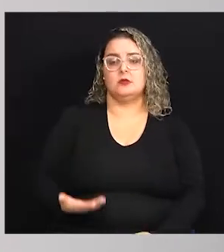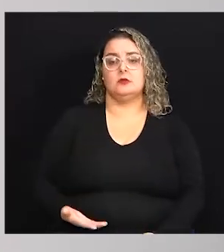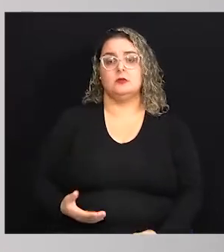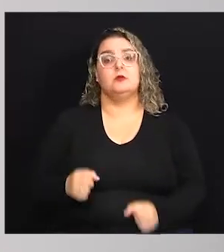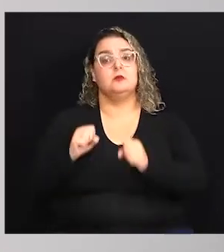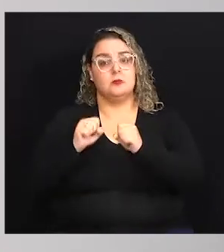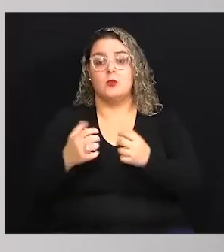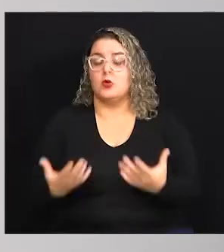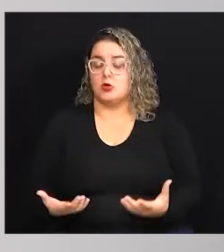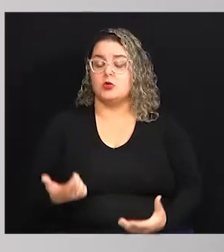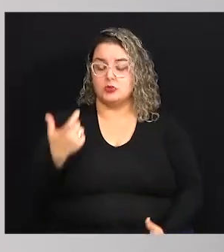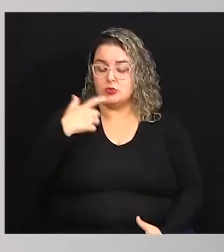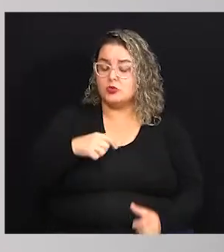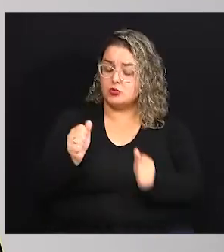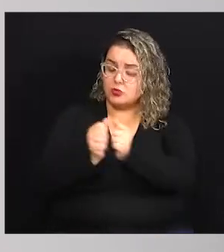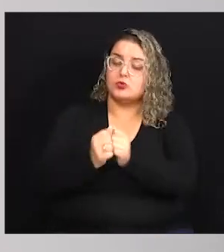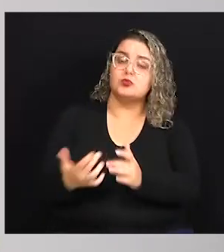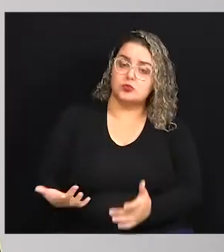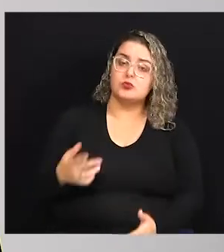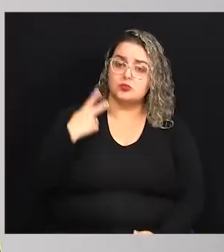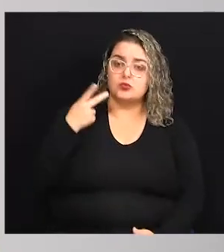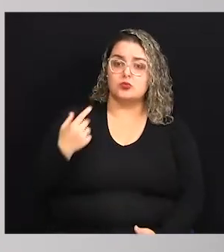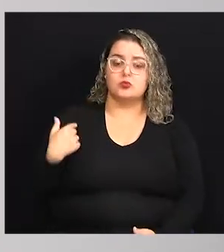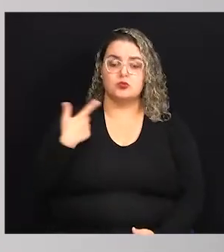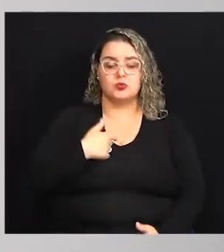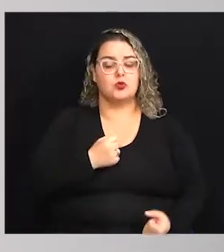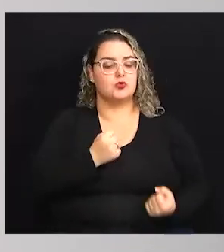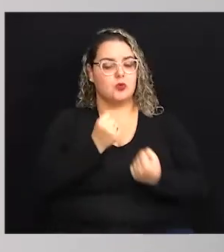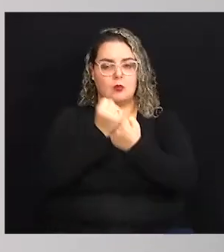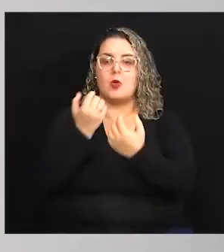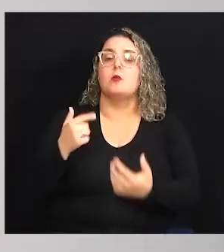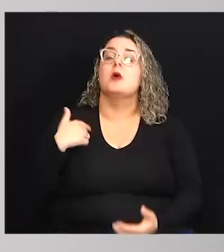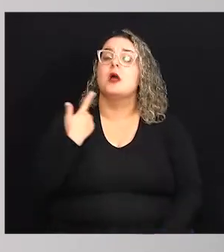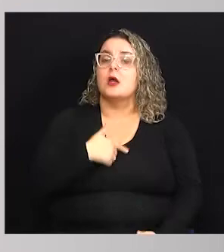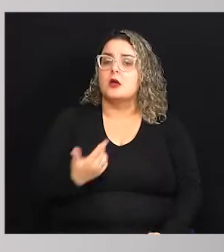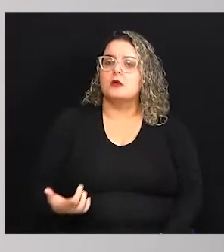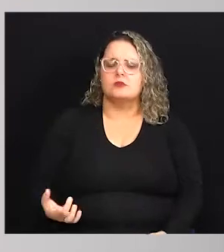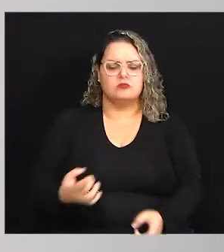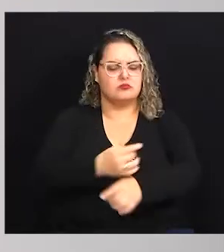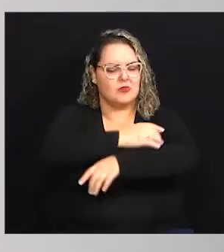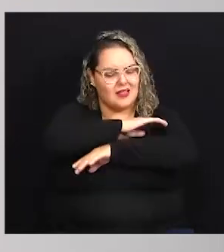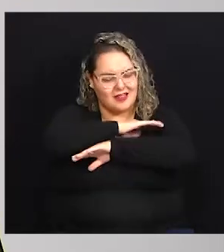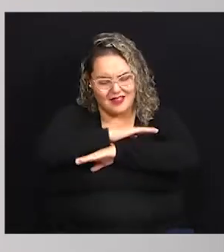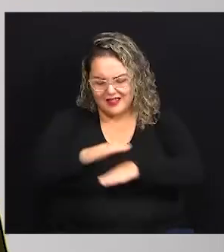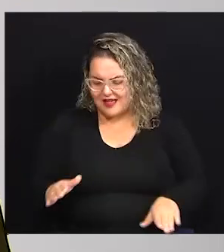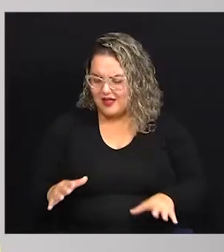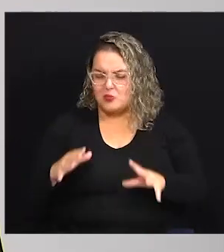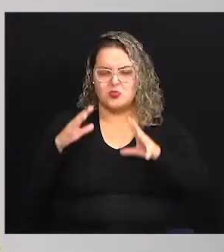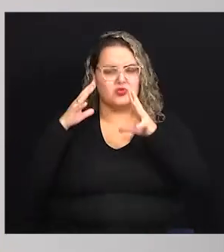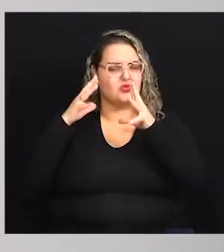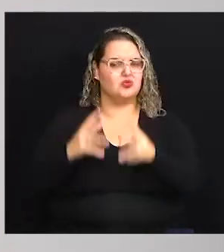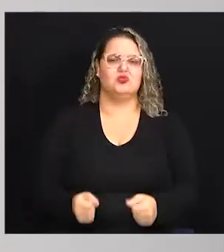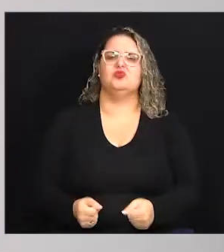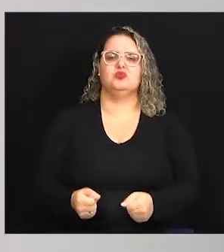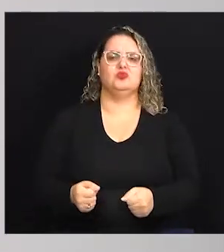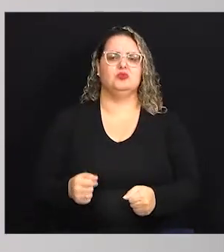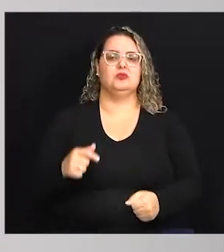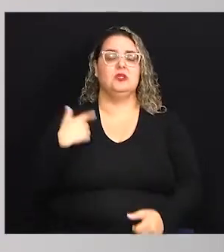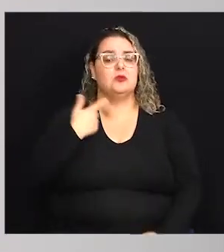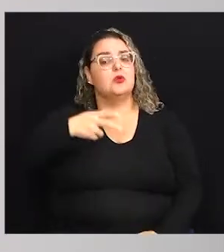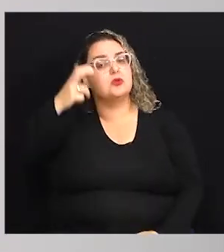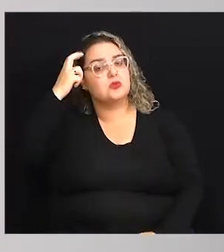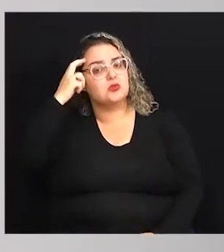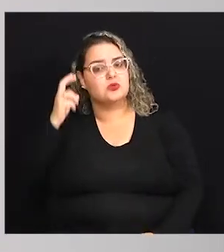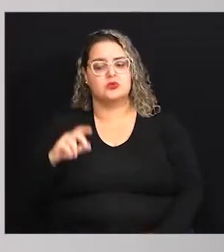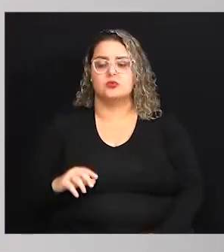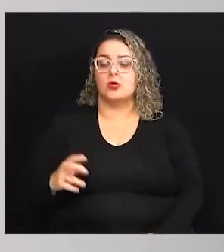sentido. Então contem com esse vereador, contem com o nosso apoio para que a gente erradique de uma vez por todas